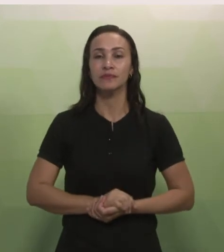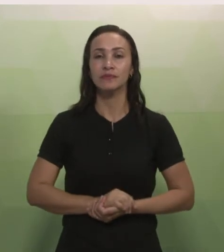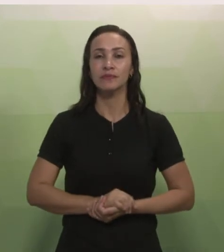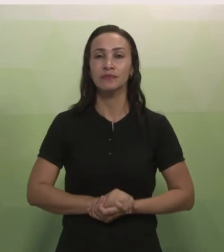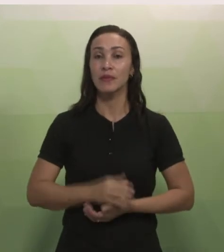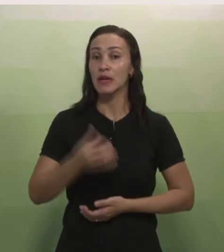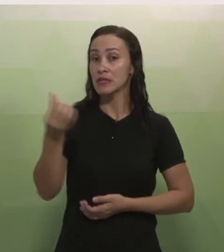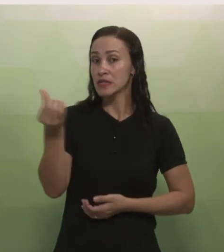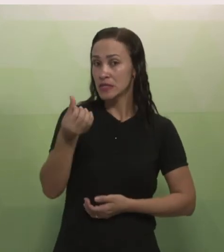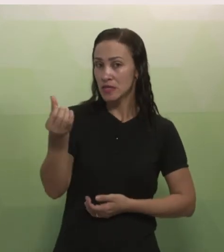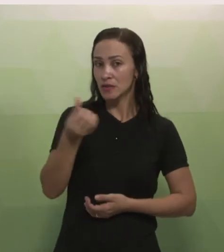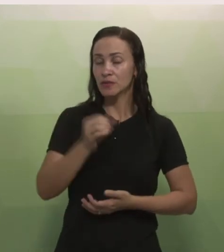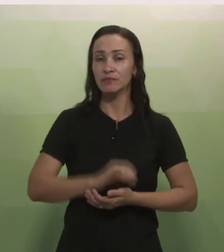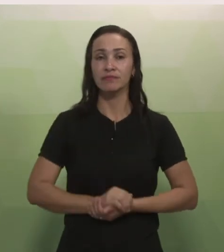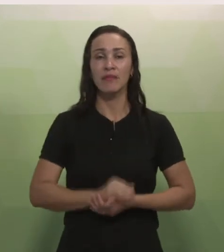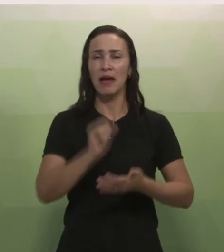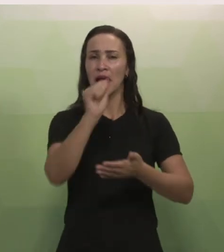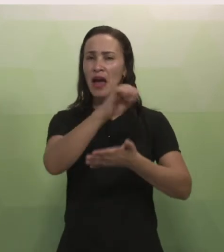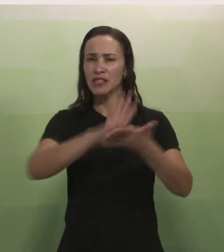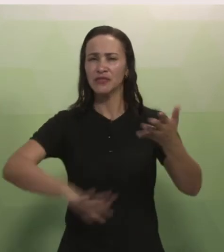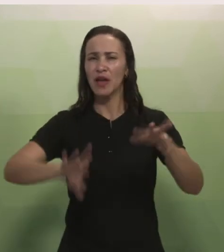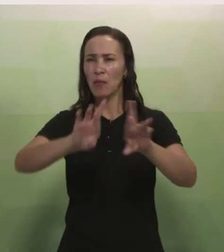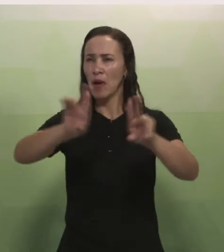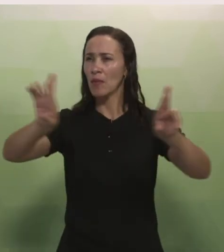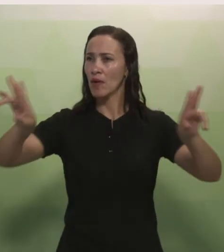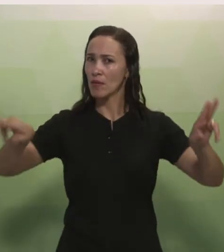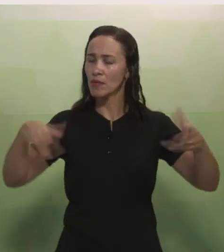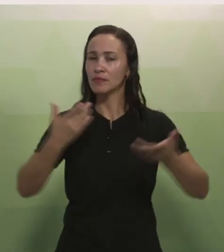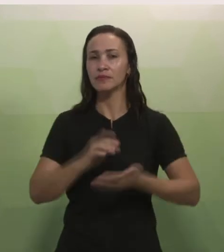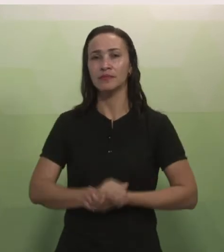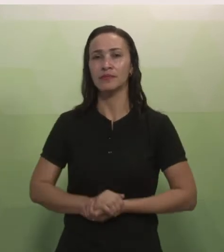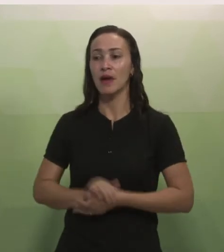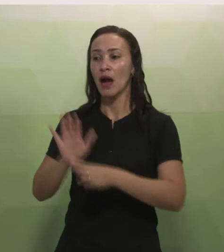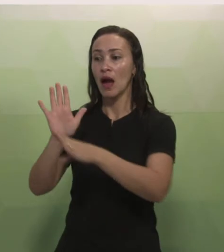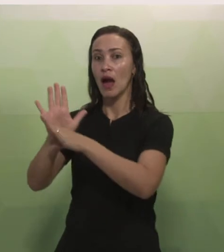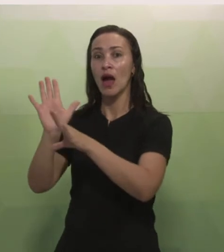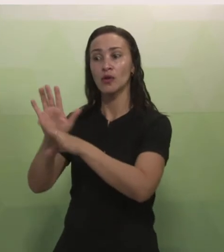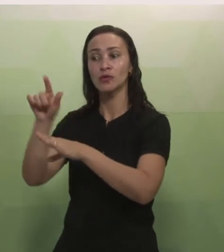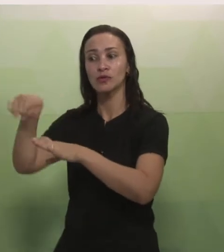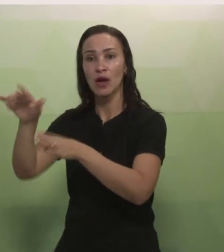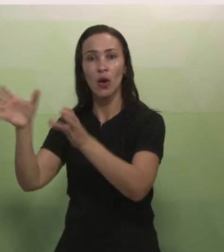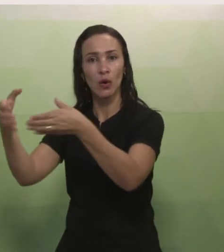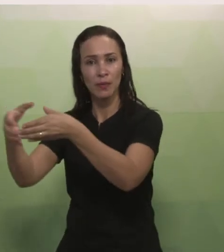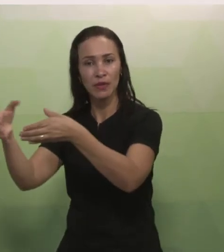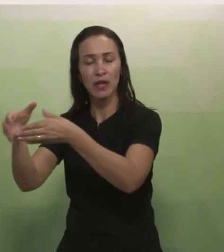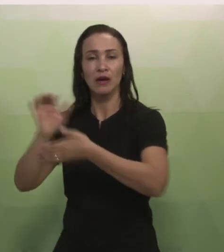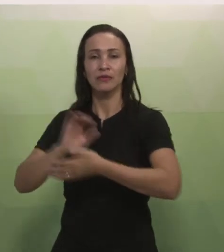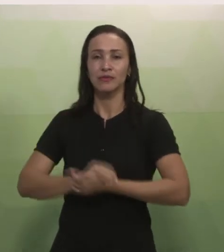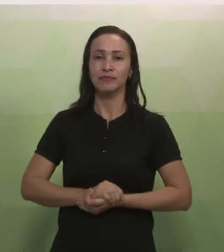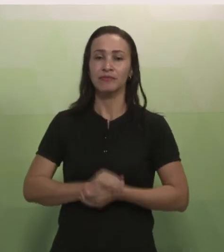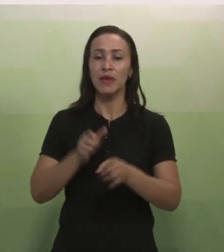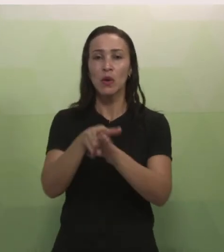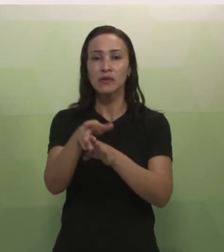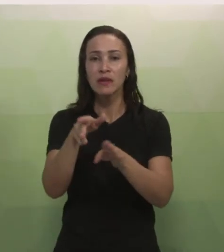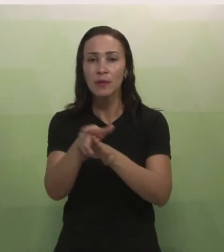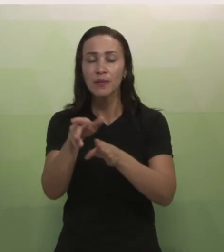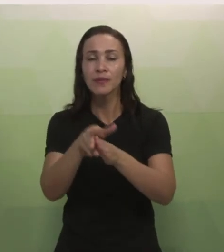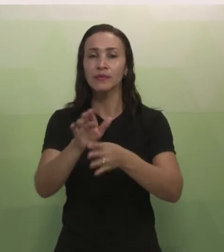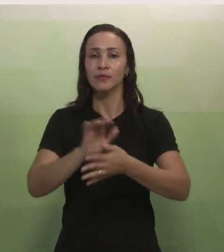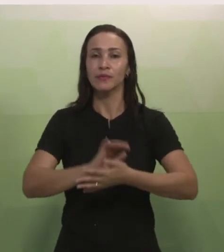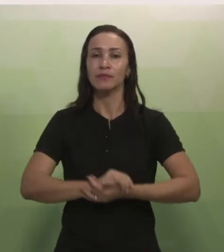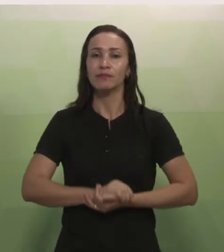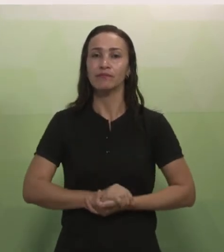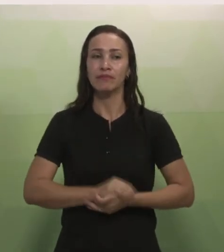E o sexto, que são atividades diversas, né? Prestação de serviço à comunidade,